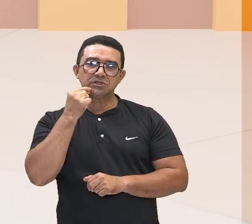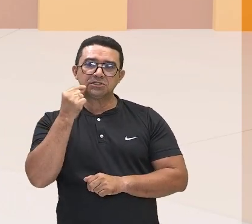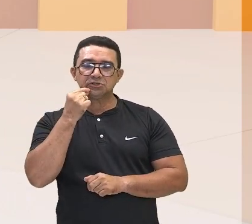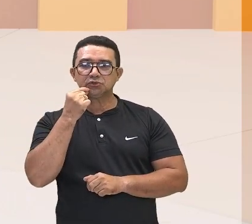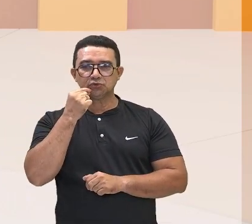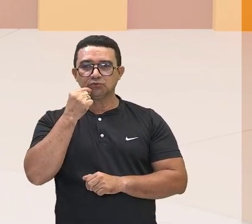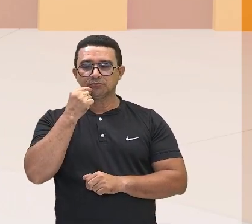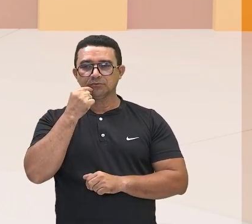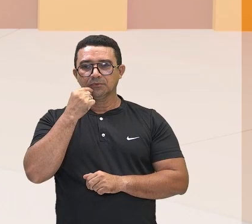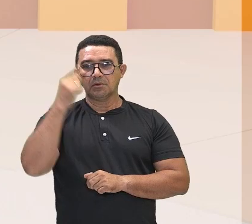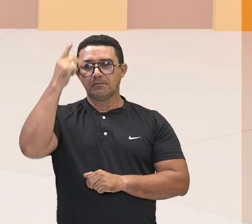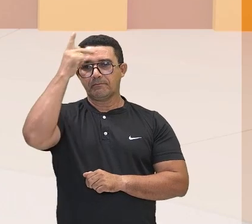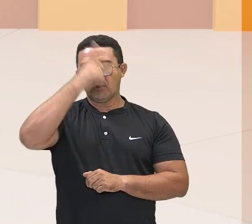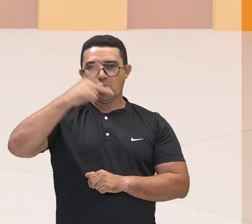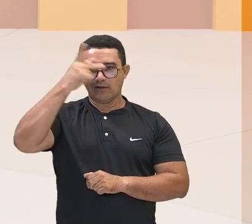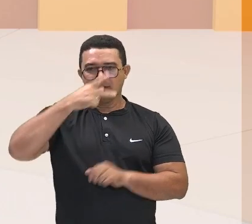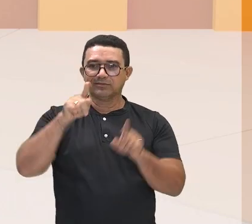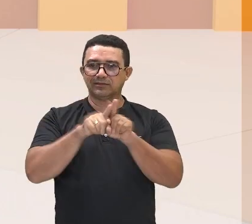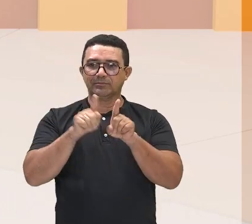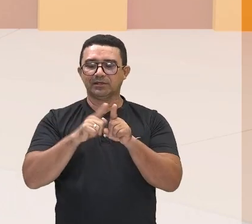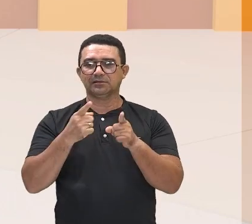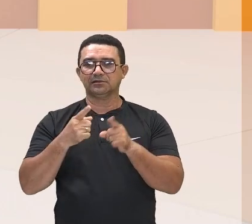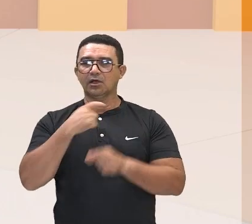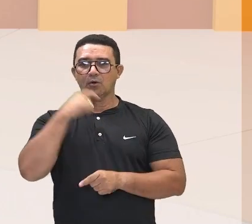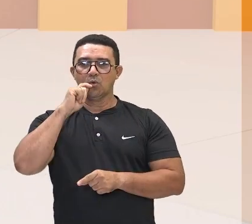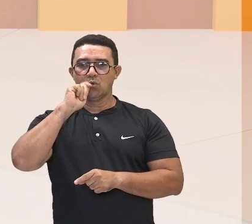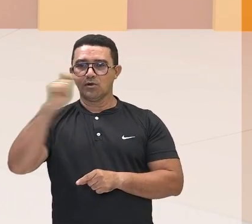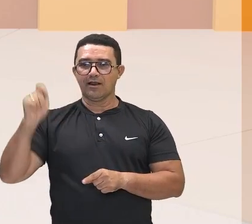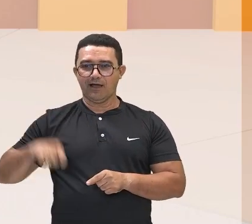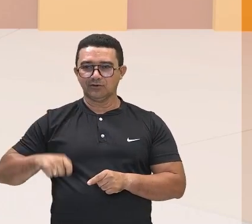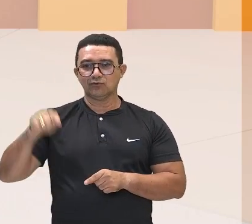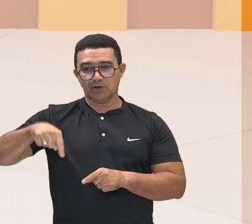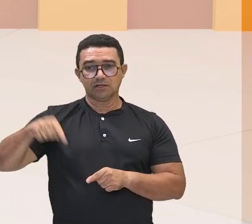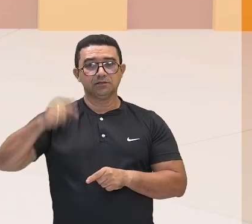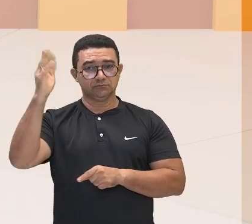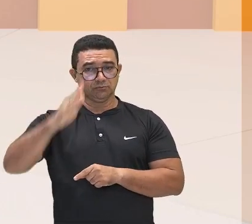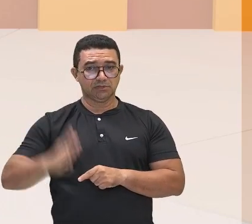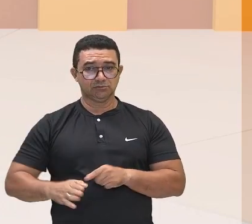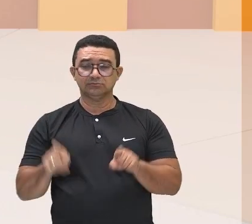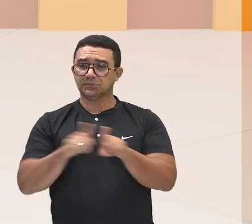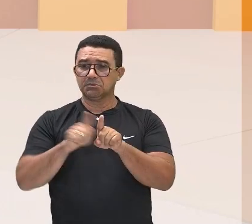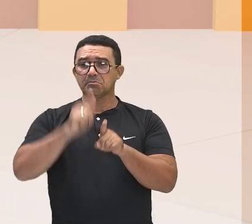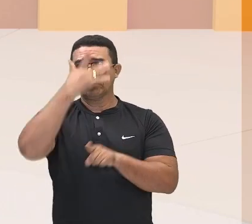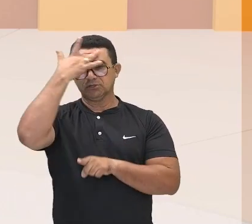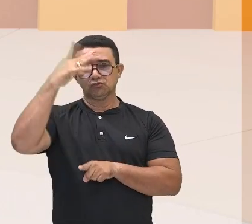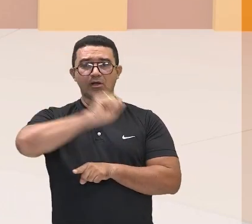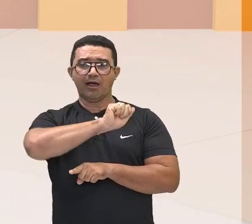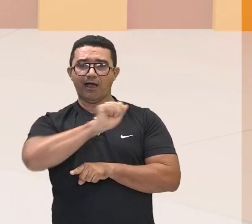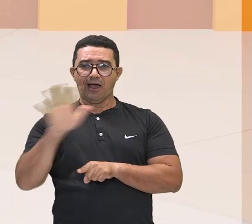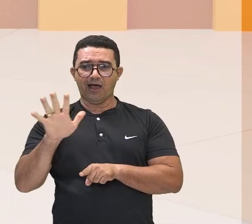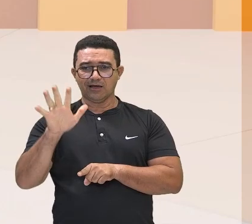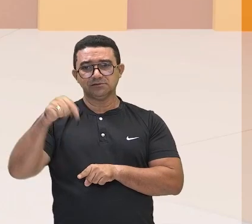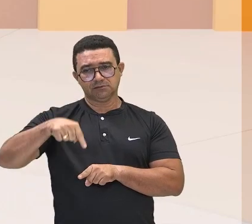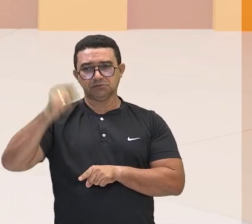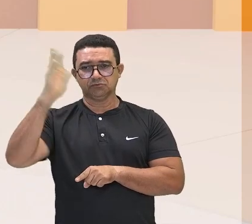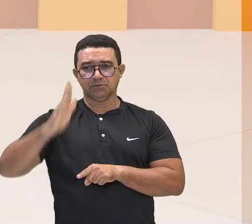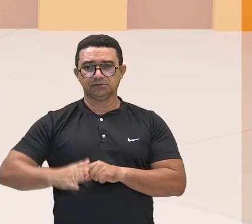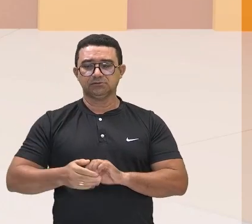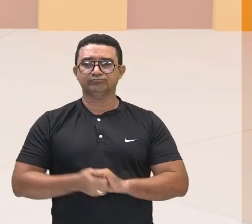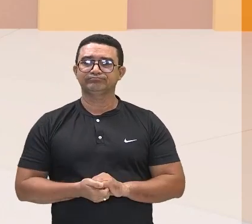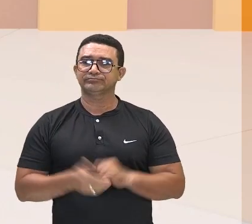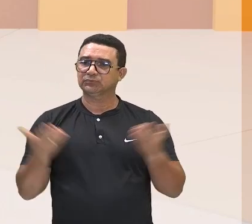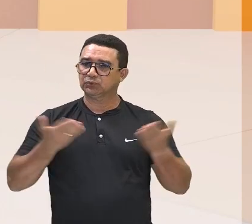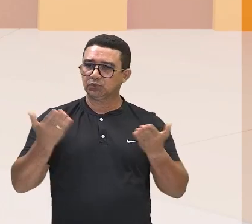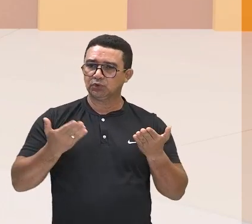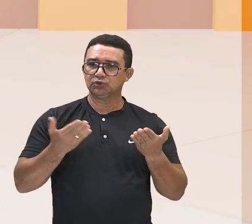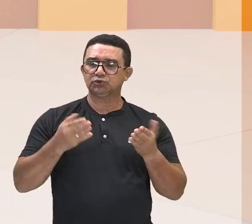poloneses, ucranianos para o nosso território, assim como os asiáticos também vêm para cá. Então hoje o Brasil ele vai ser